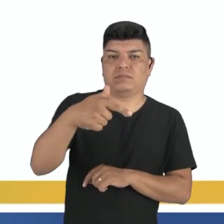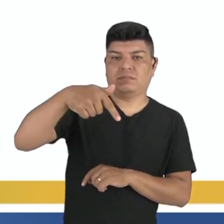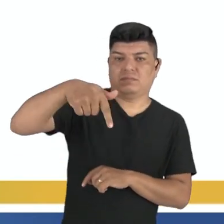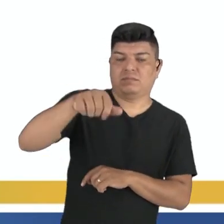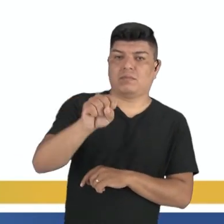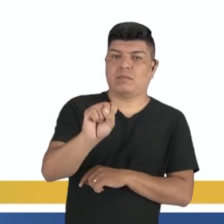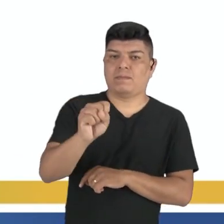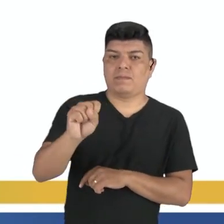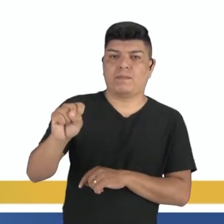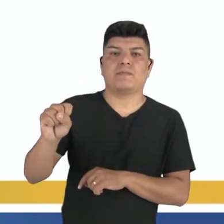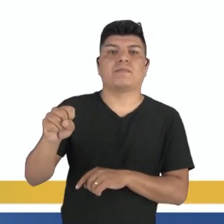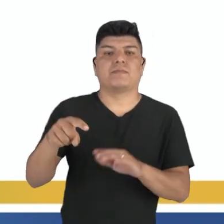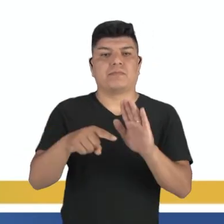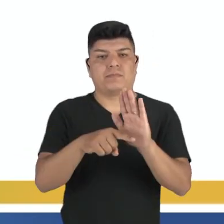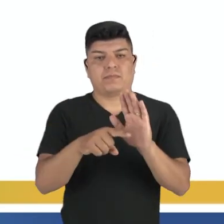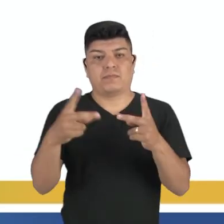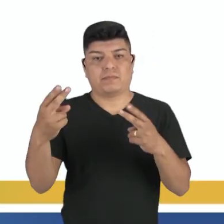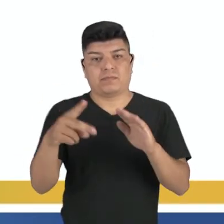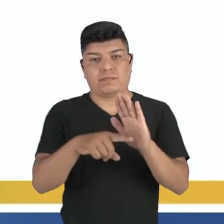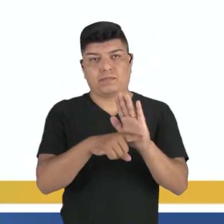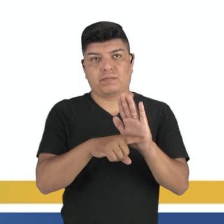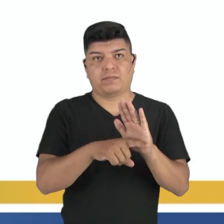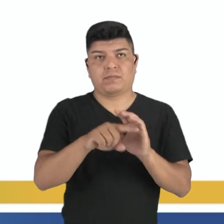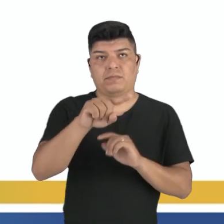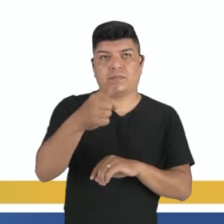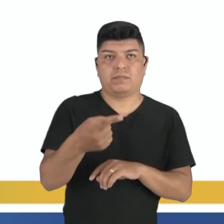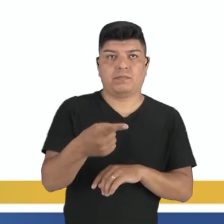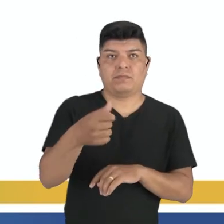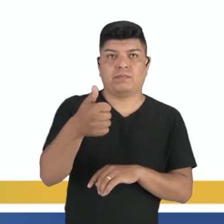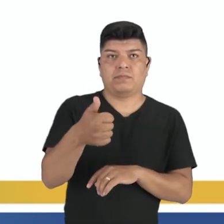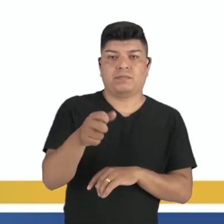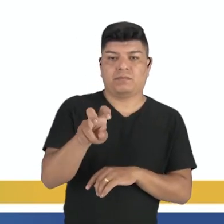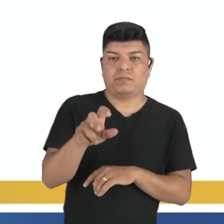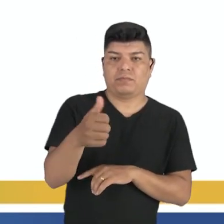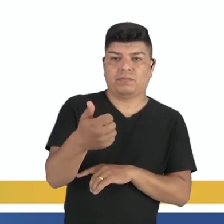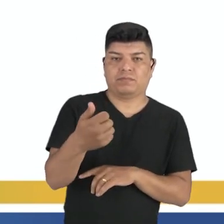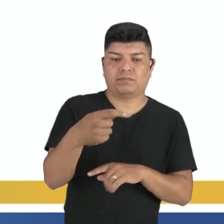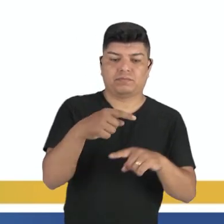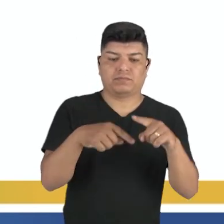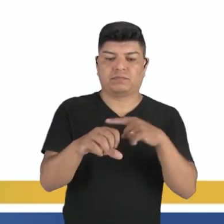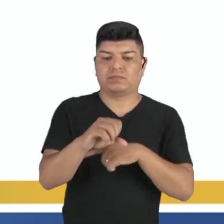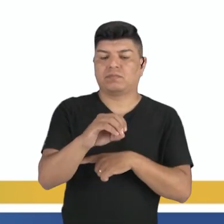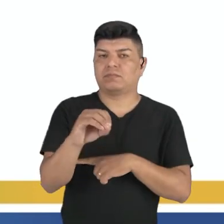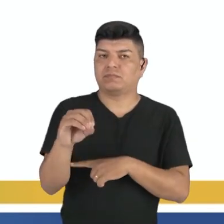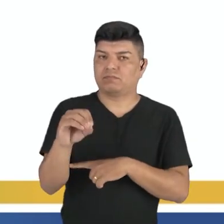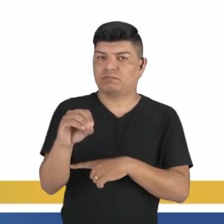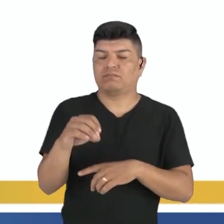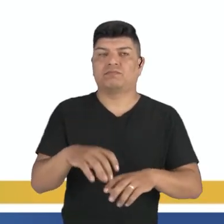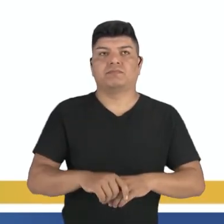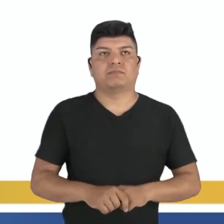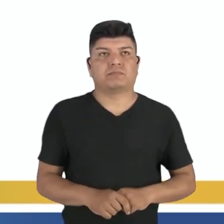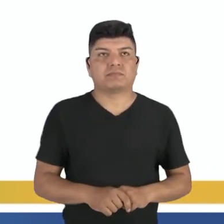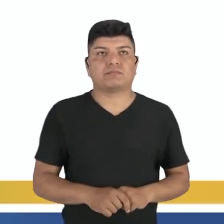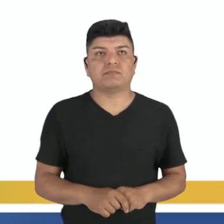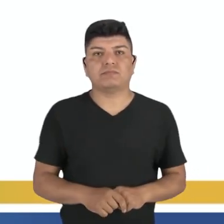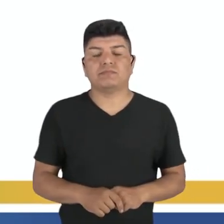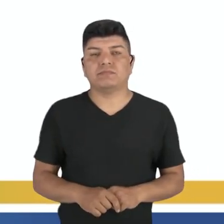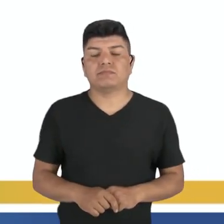1,27888 igual a menos 1151 dividido para 900.